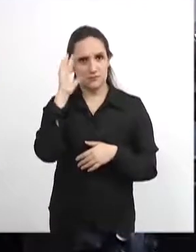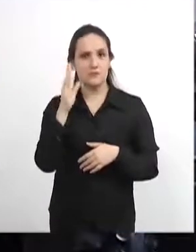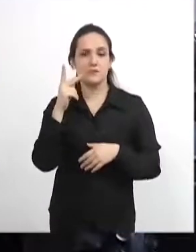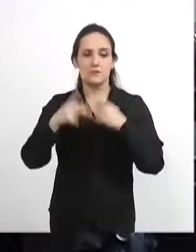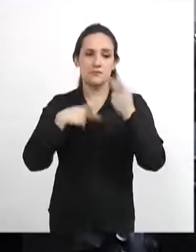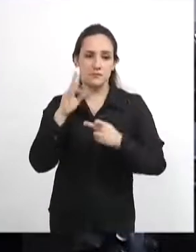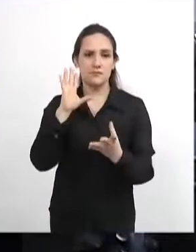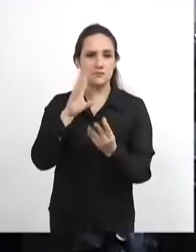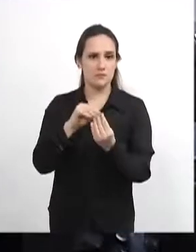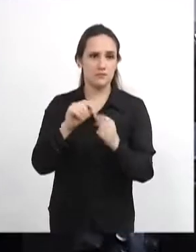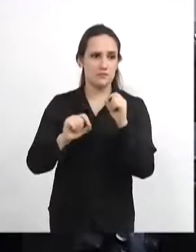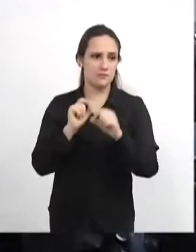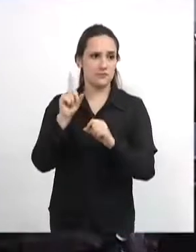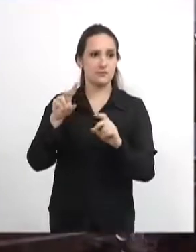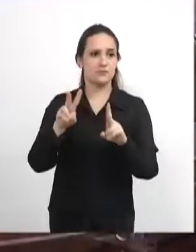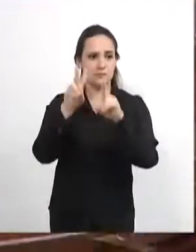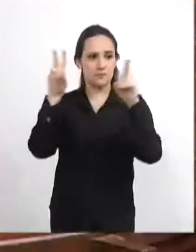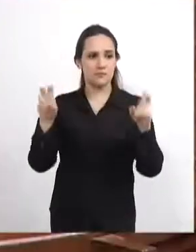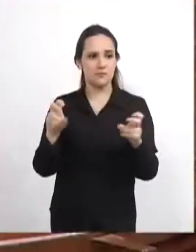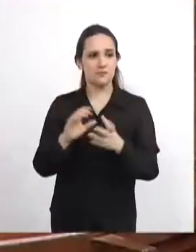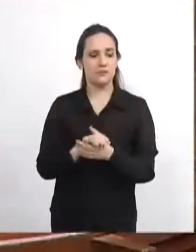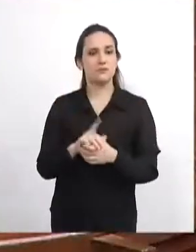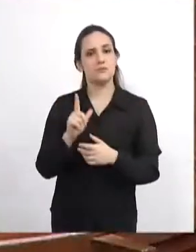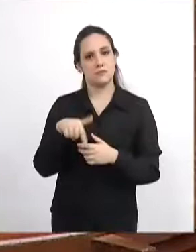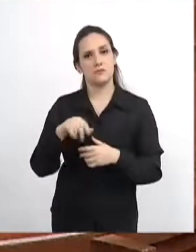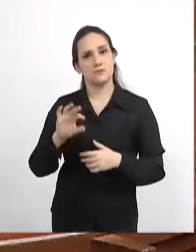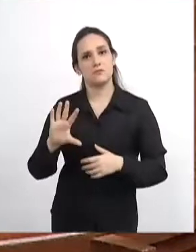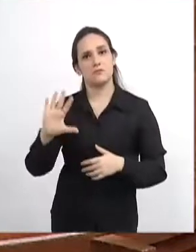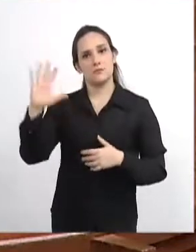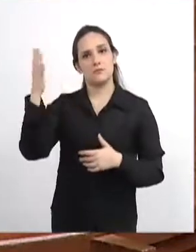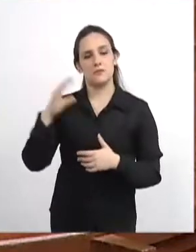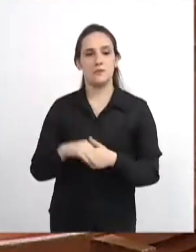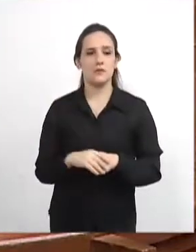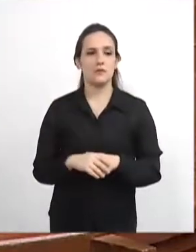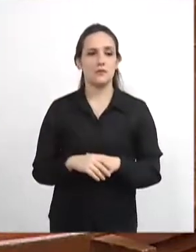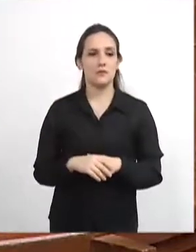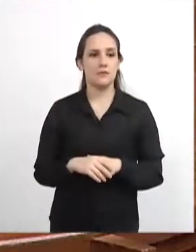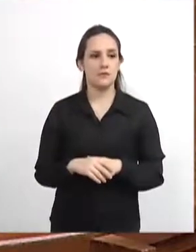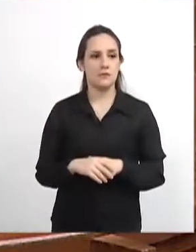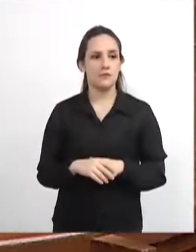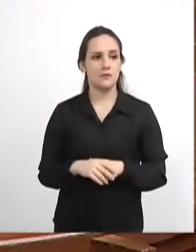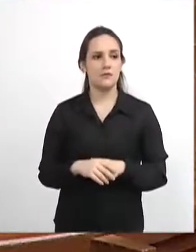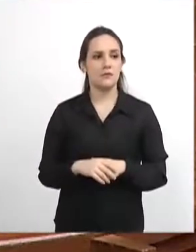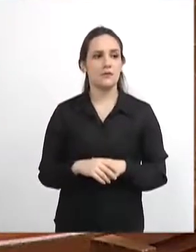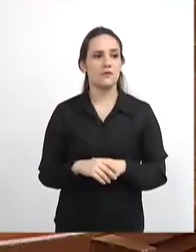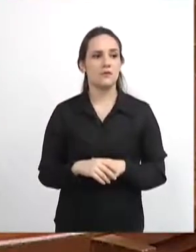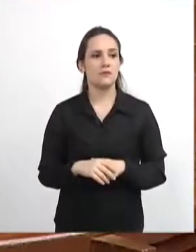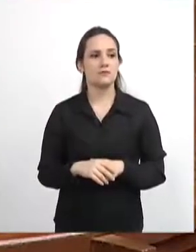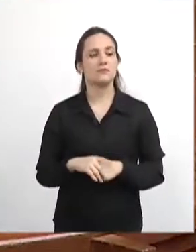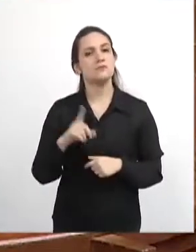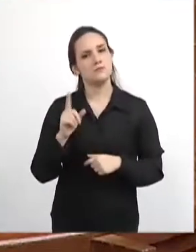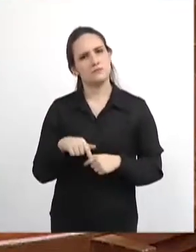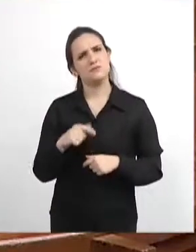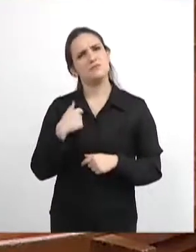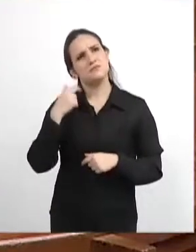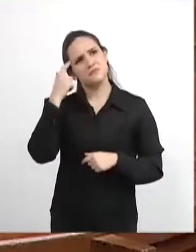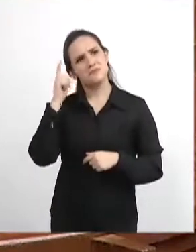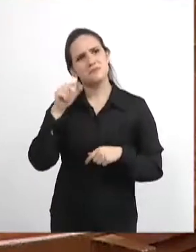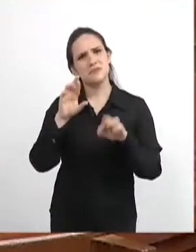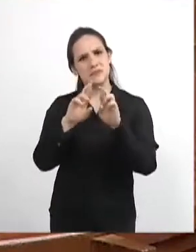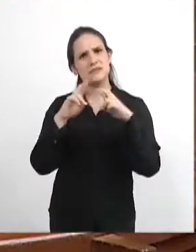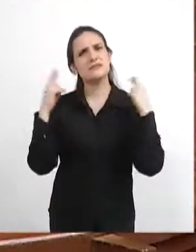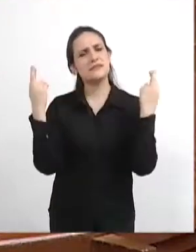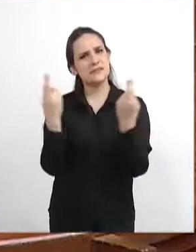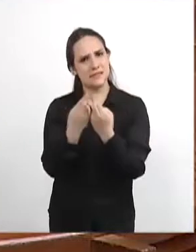em poucas palavras a respeito de uma atividade que aconteceu, que era, aliás, aqui uma sessão, né? Ontem teve aqui